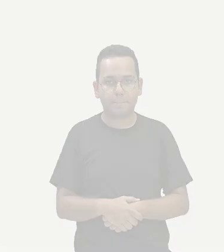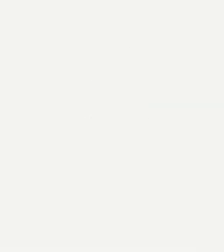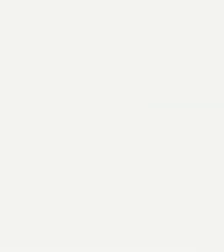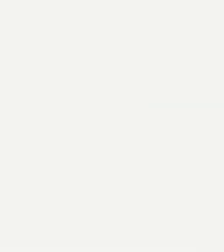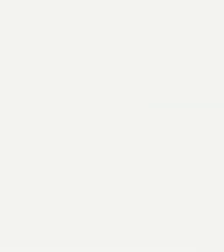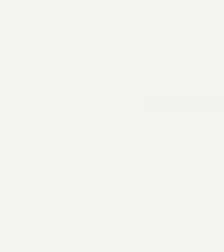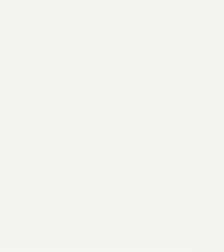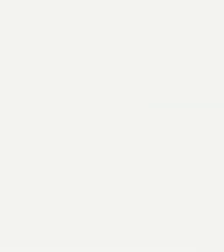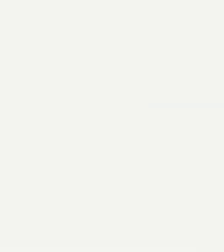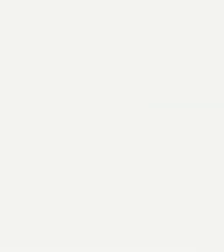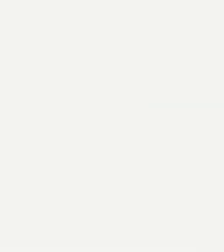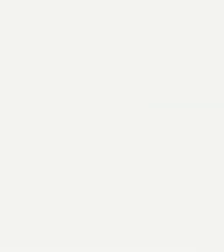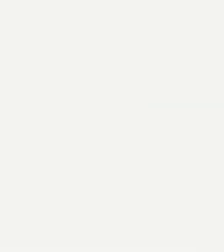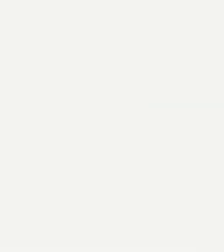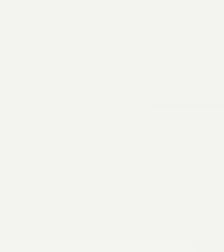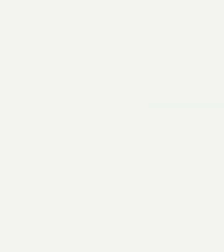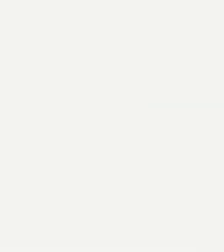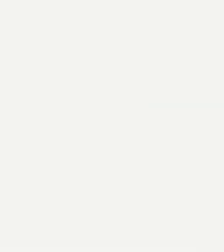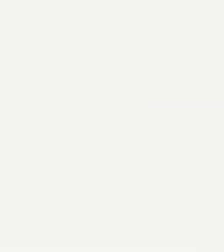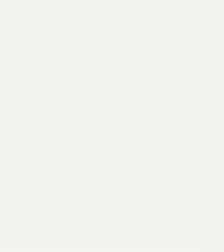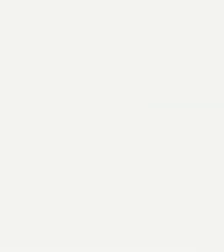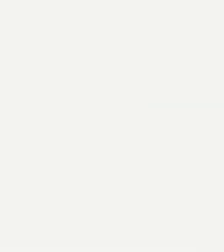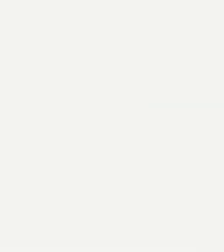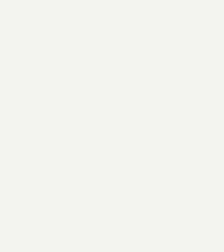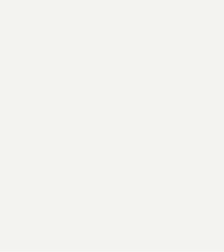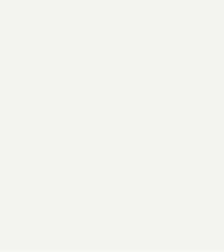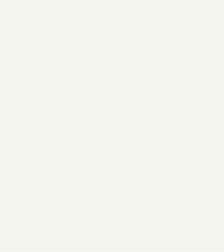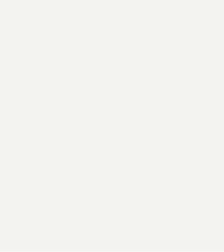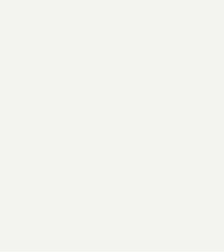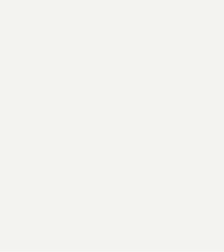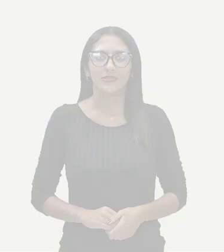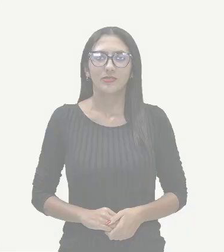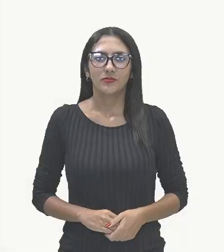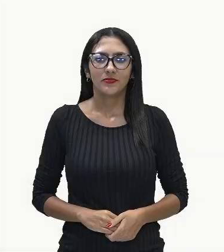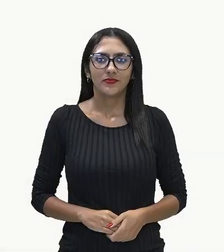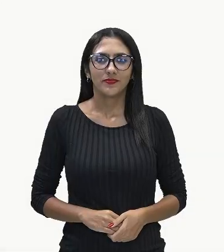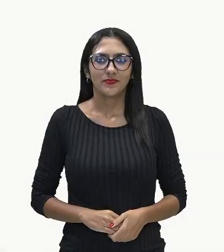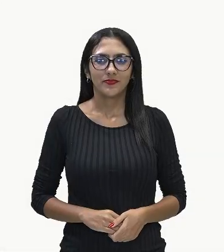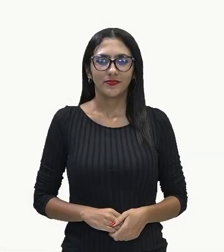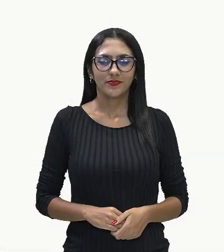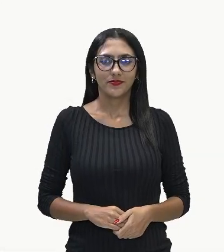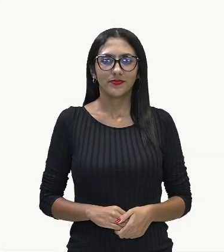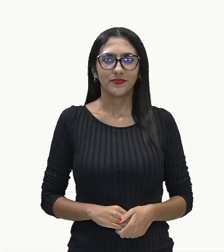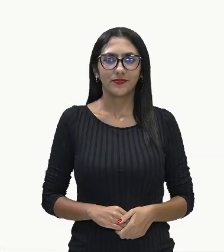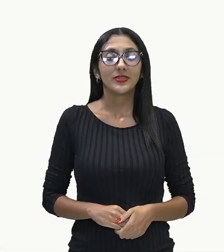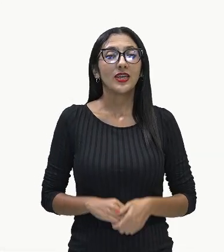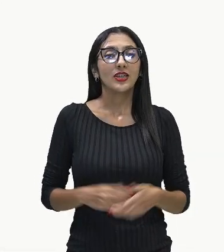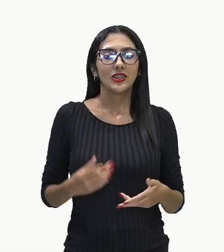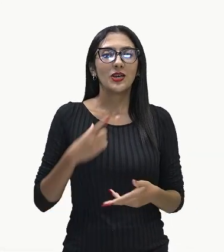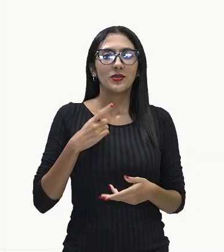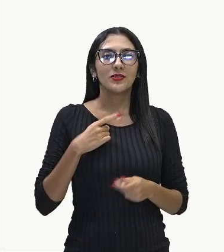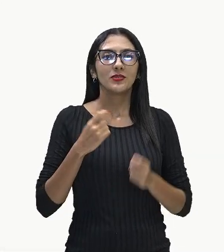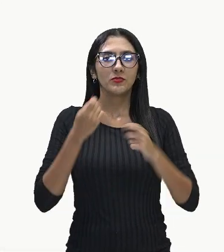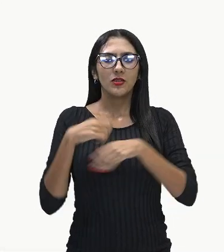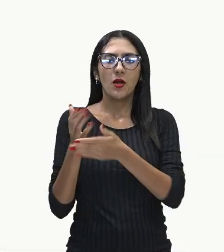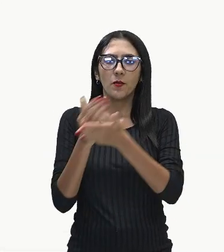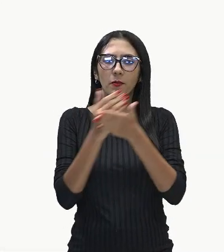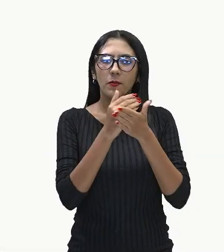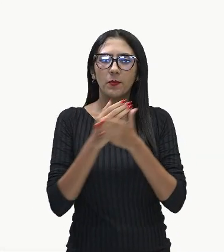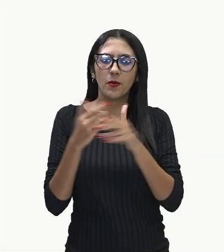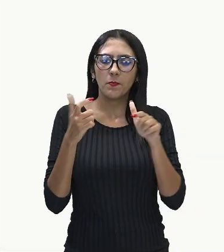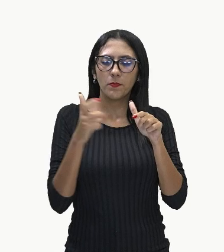Ao escolher uma amostra, é muito importante garantir que ela seja representativa,